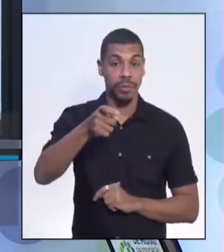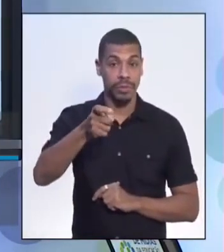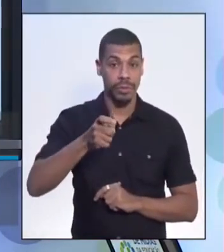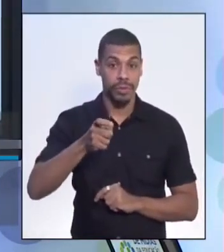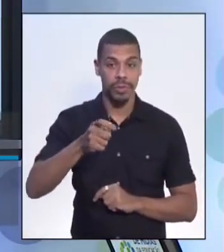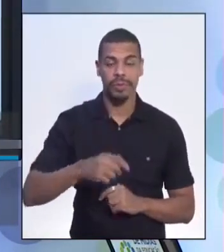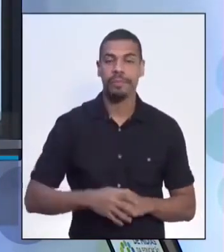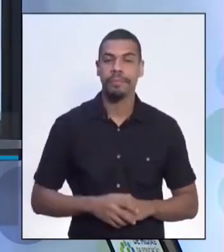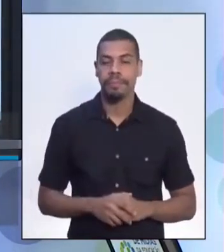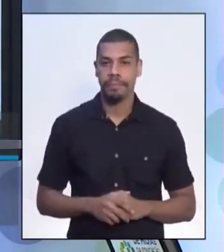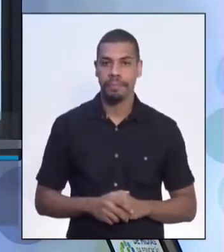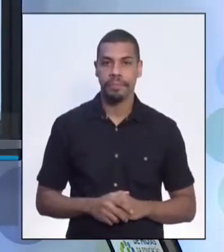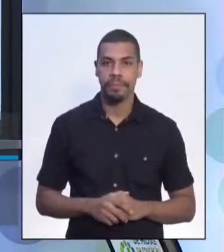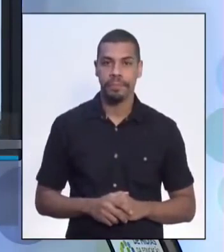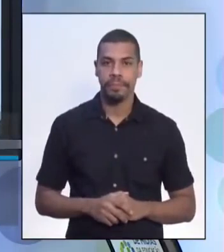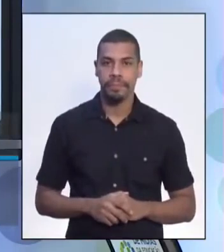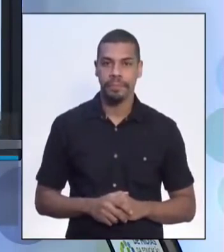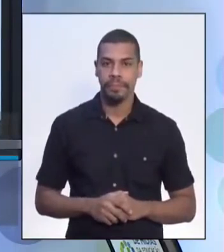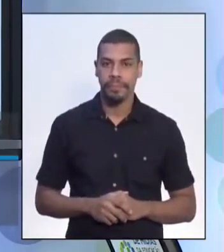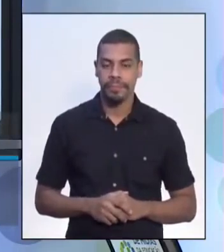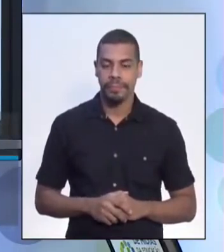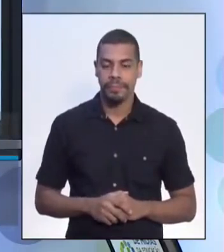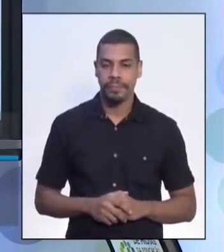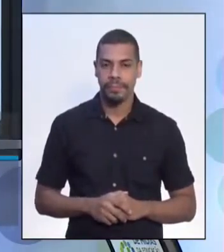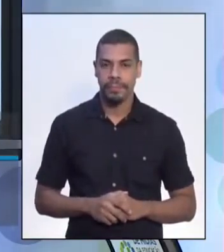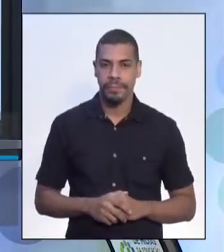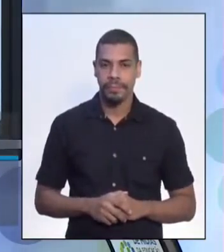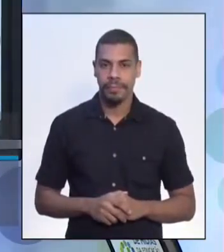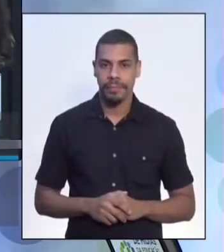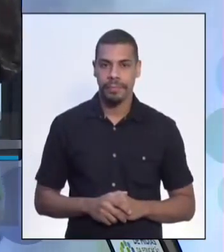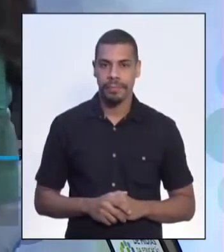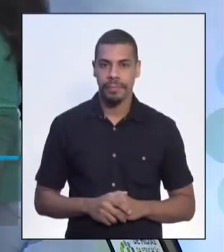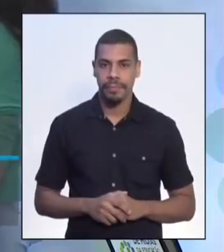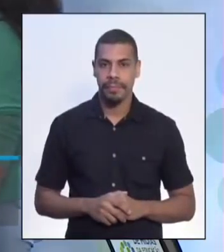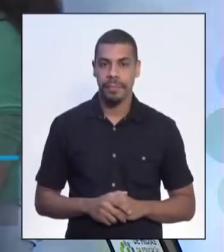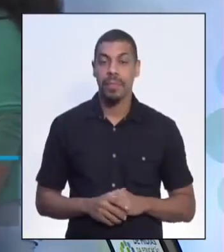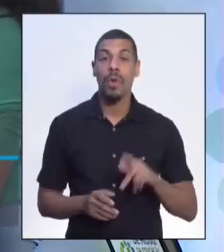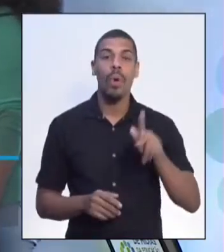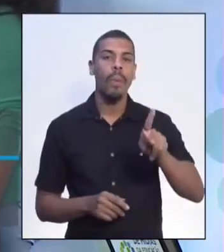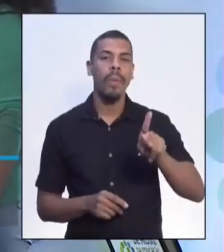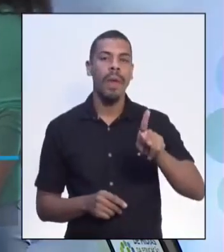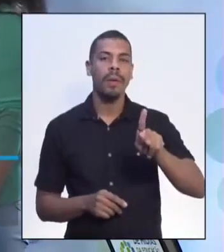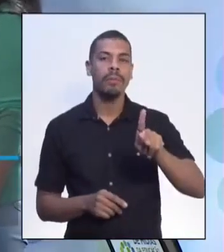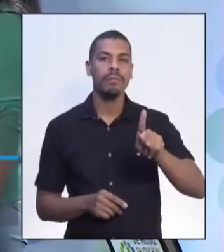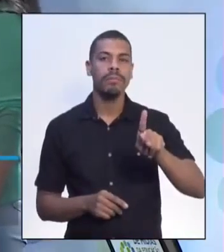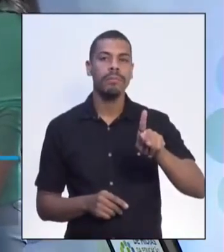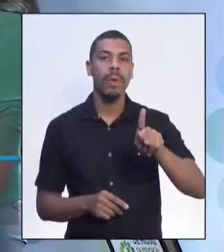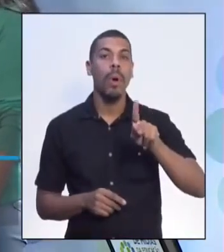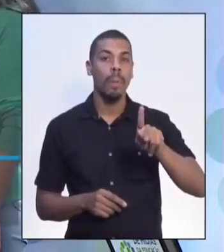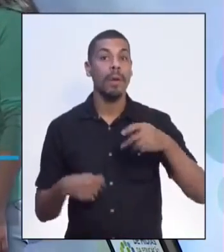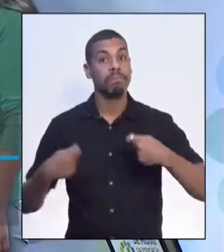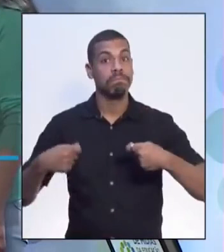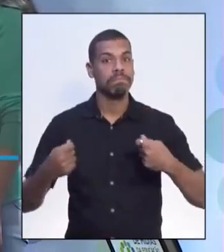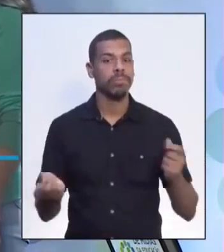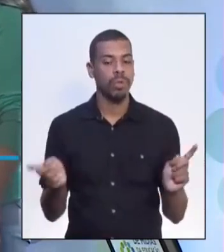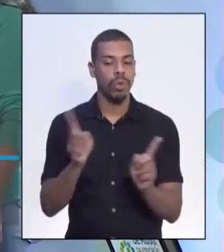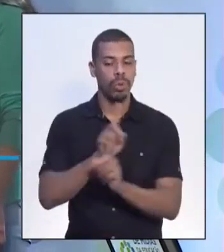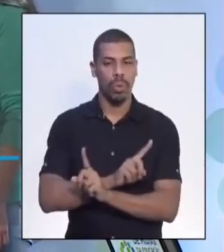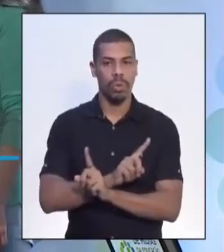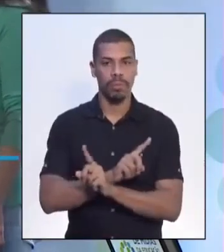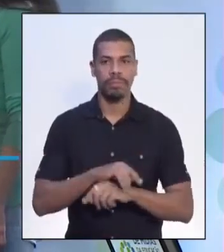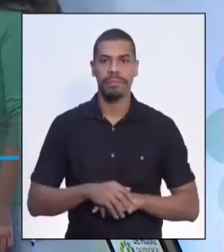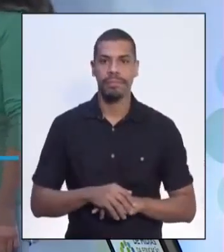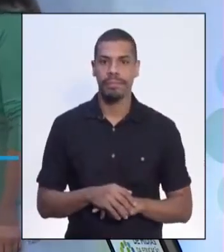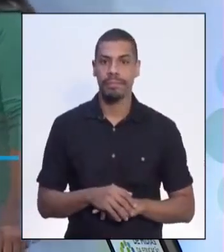7x. Então, aqui, o termo 7x. P, tenho que trocar o sinal. O